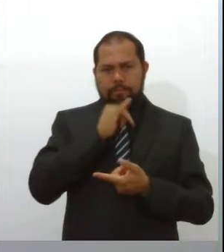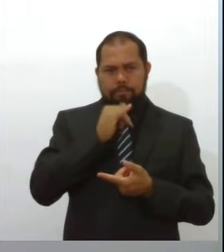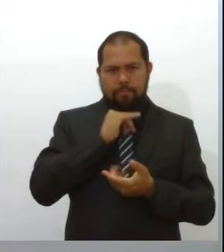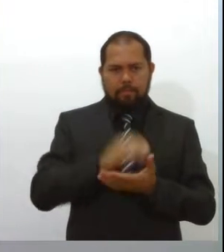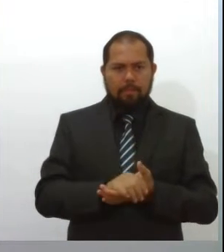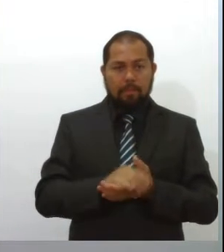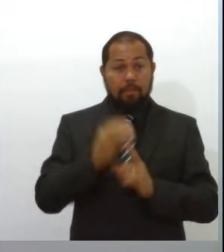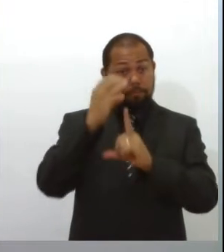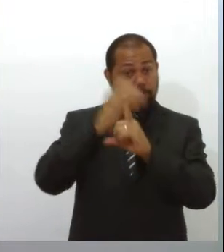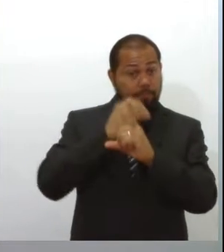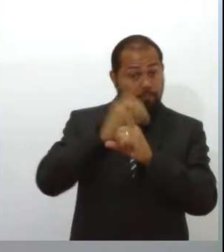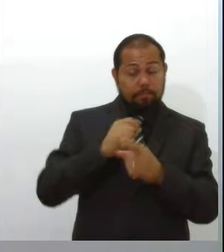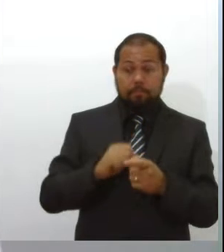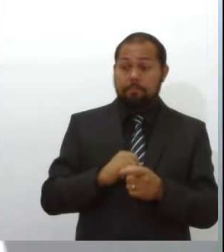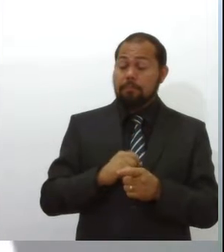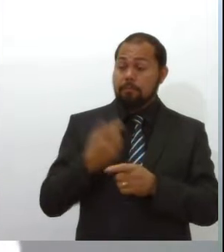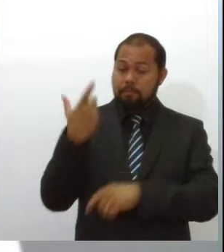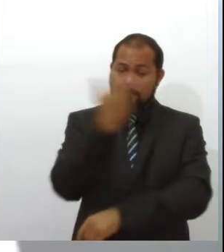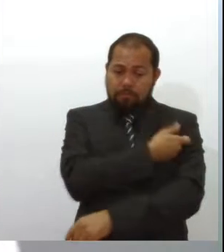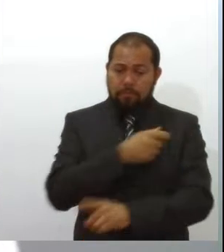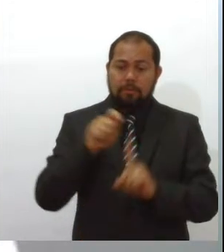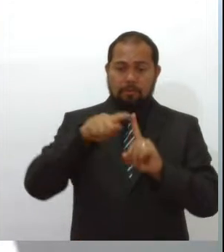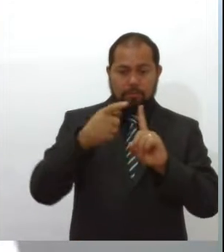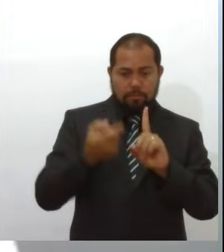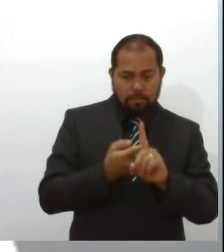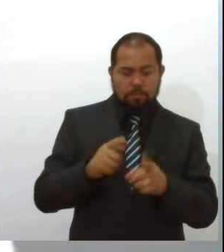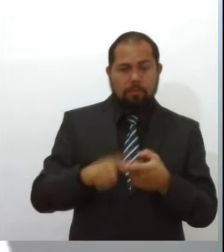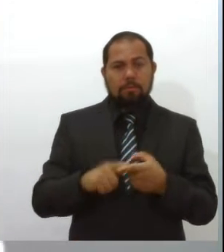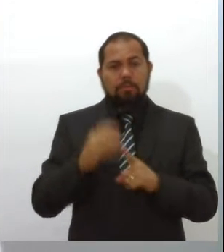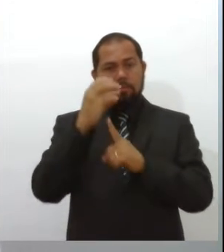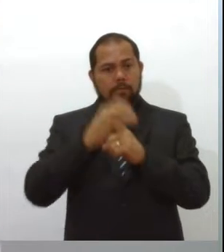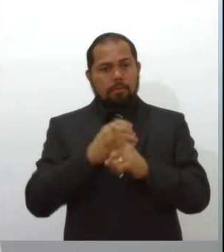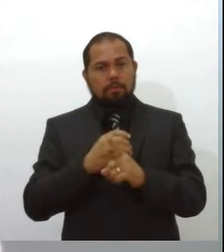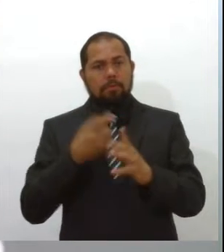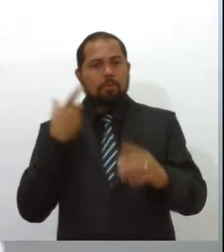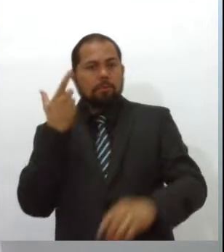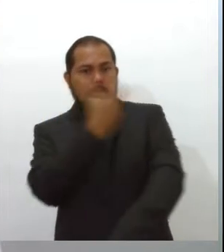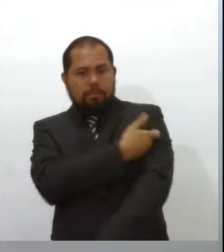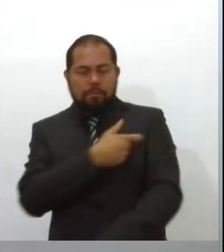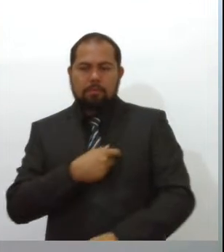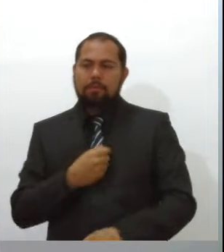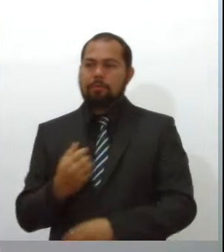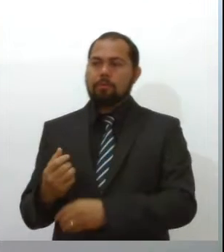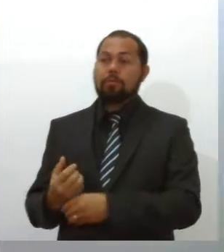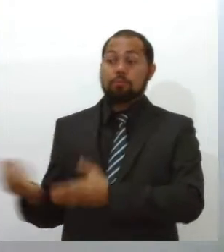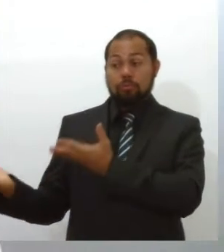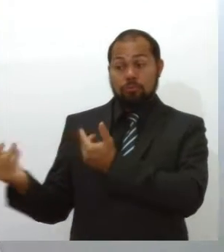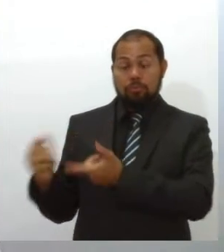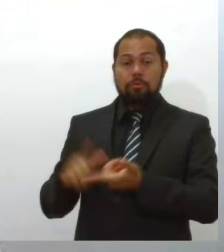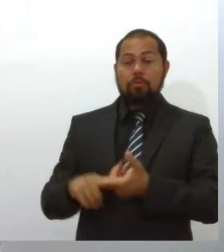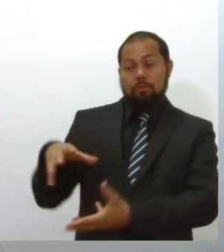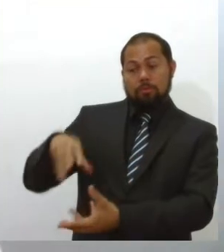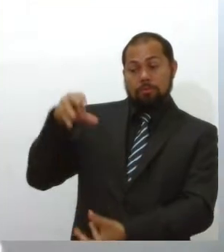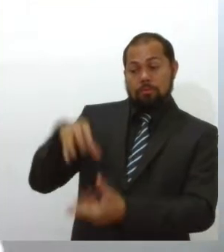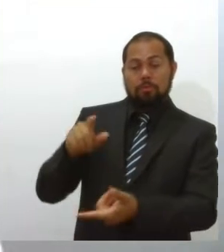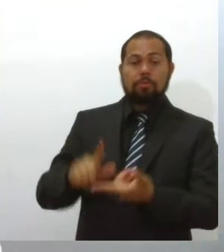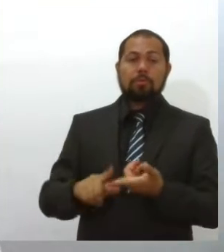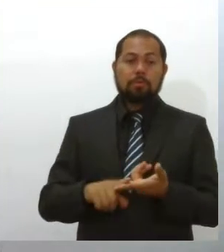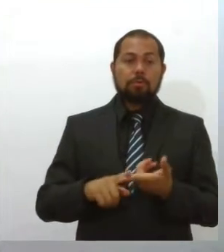da gestante, nós temos o calendário vacinal do adolescente, do adulto, do idoso, de